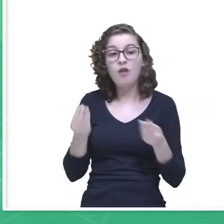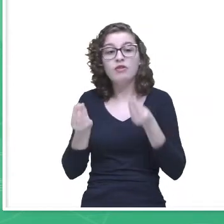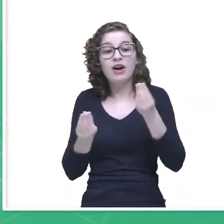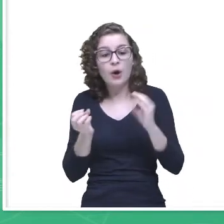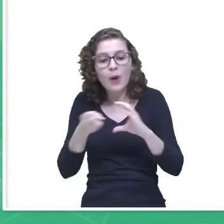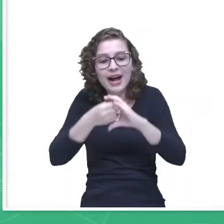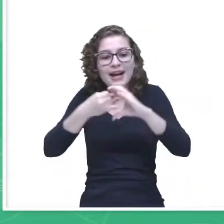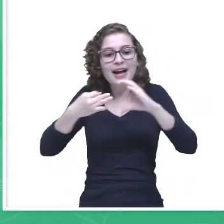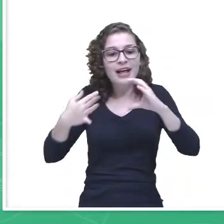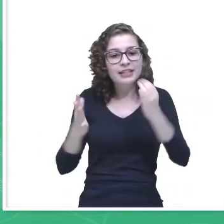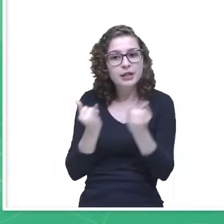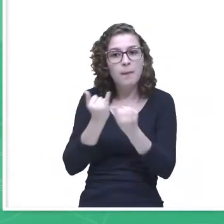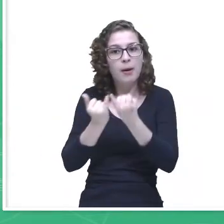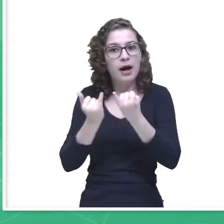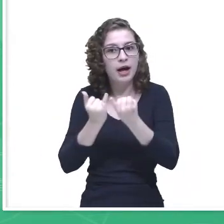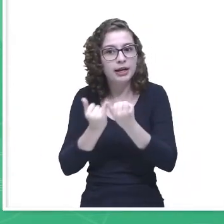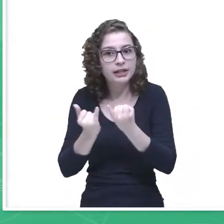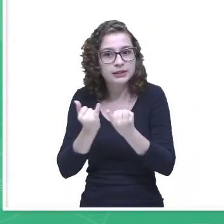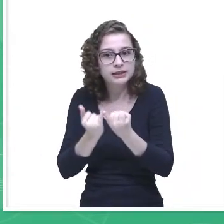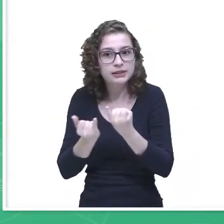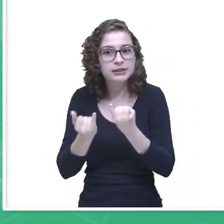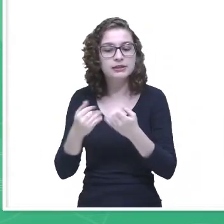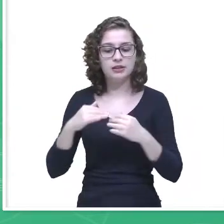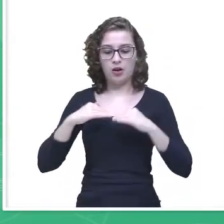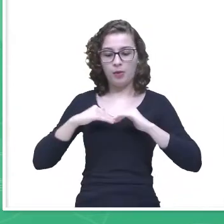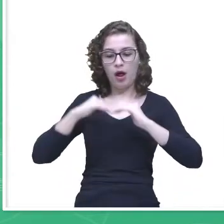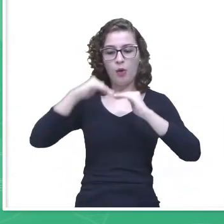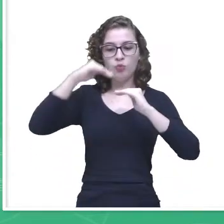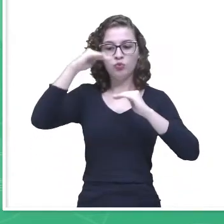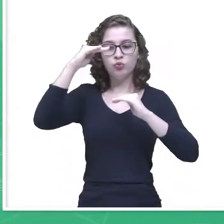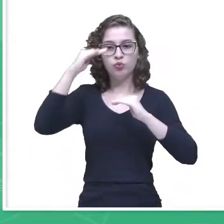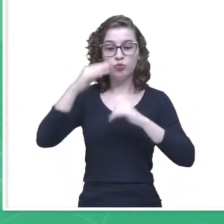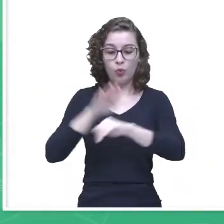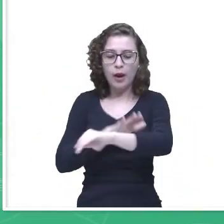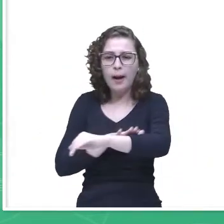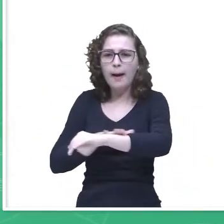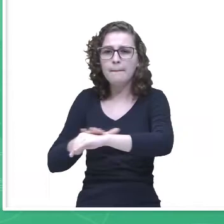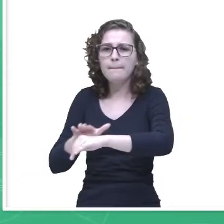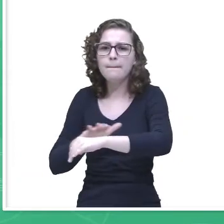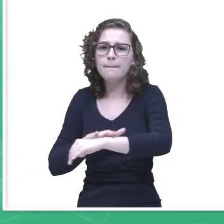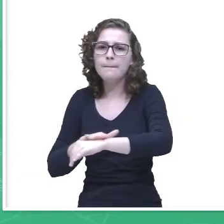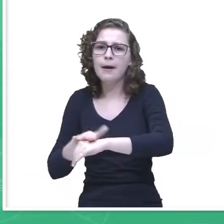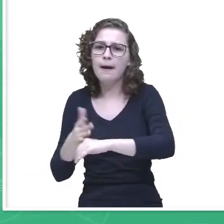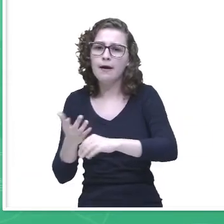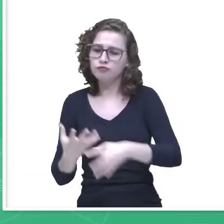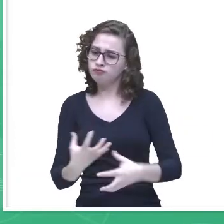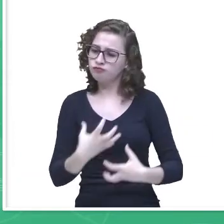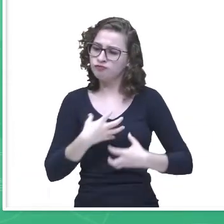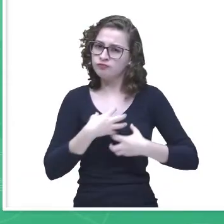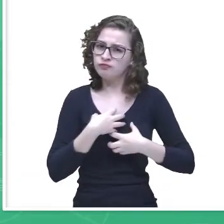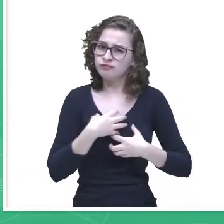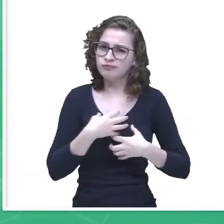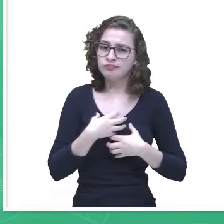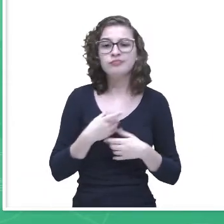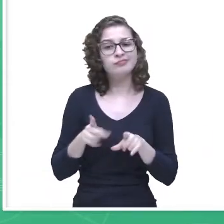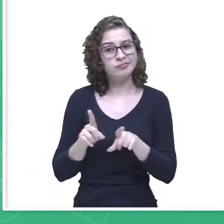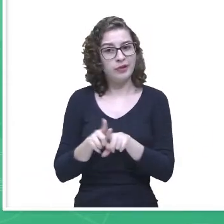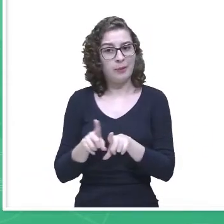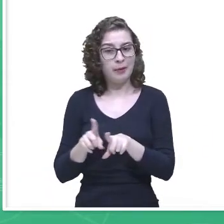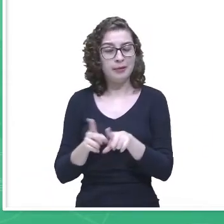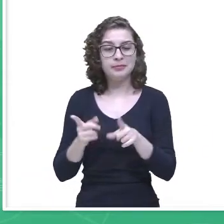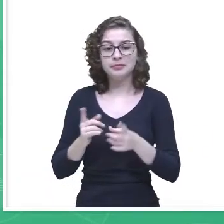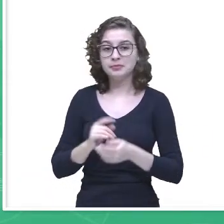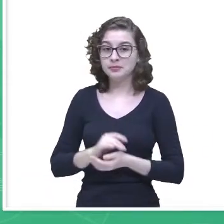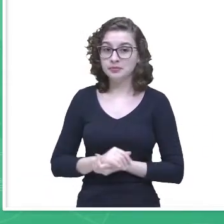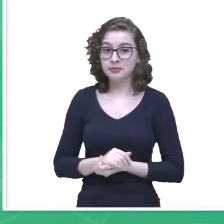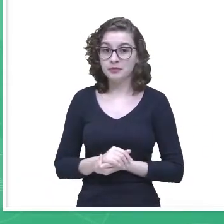Cabelo, cor da pele, olhos, altura, até um pouco de personalidade, não é? Então, são